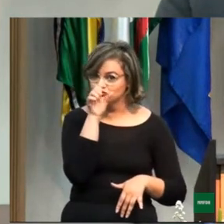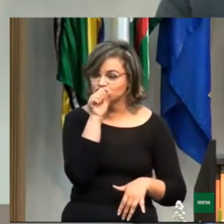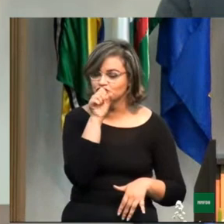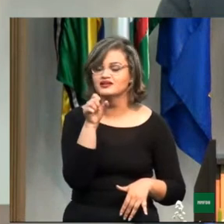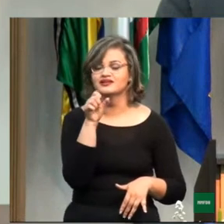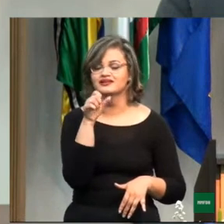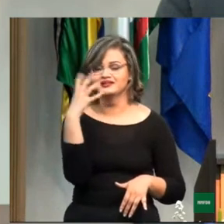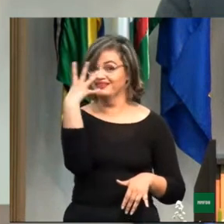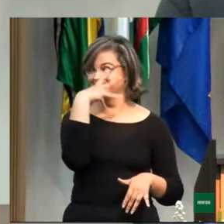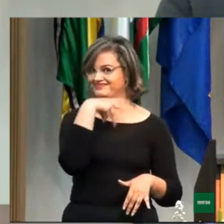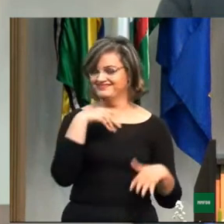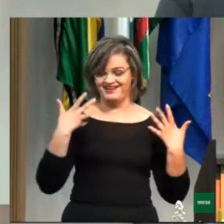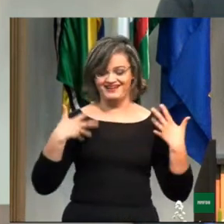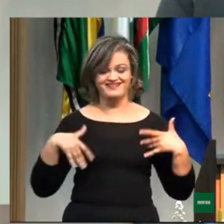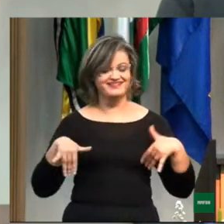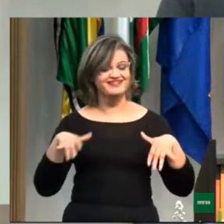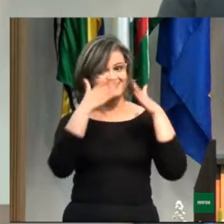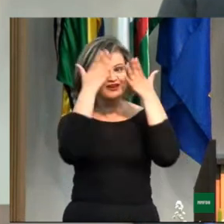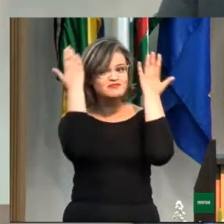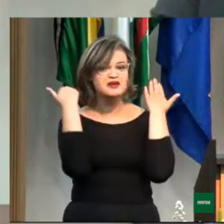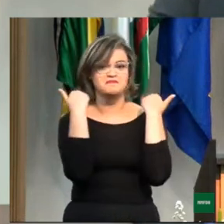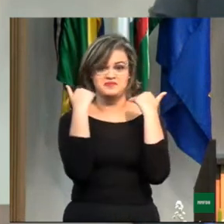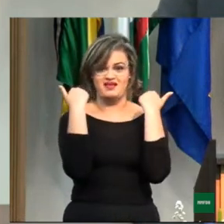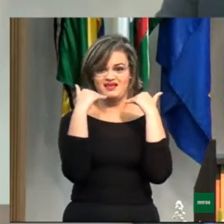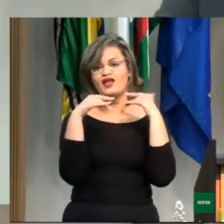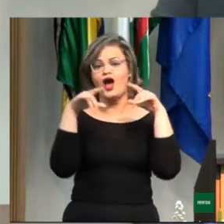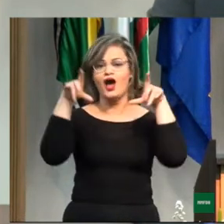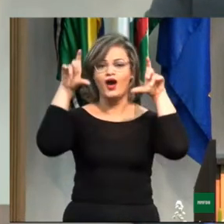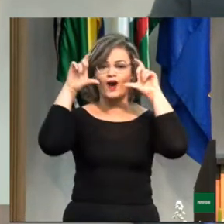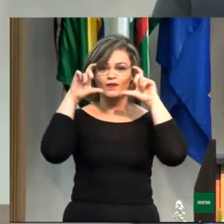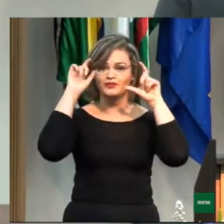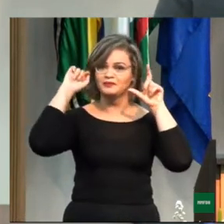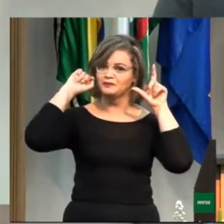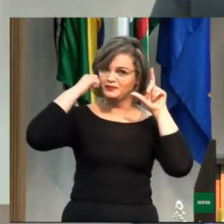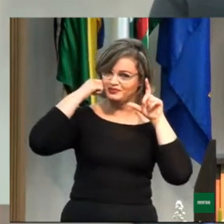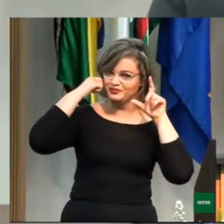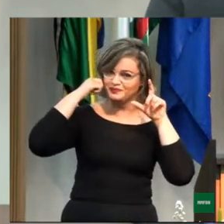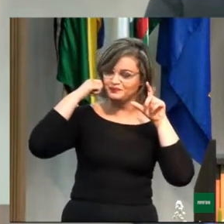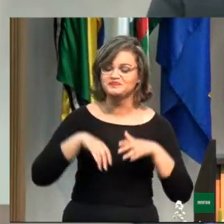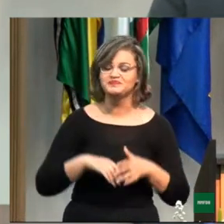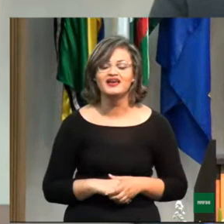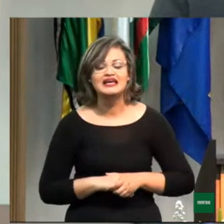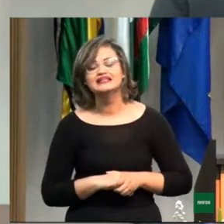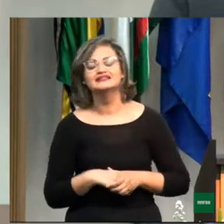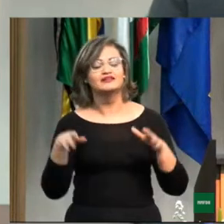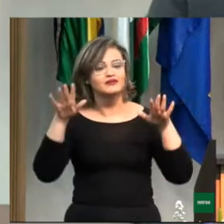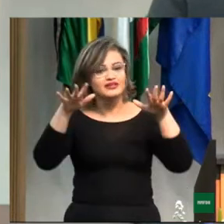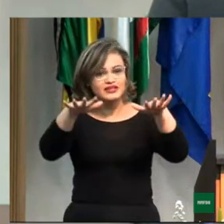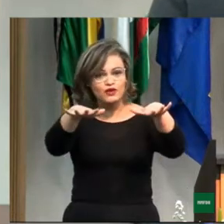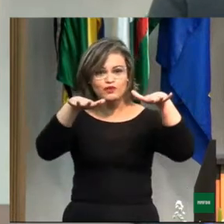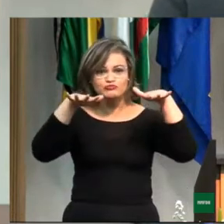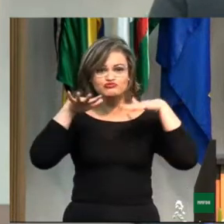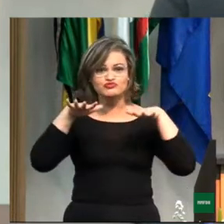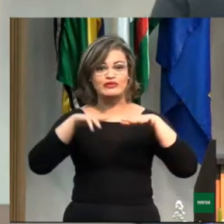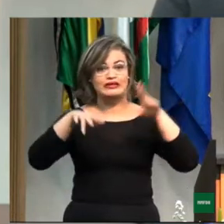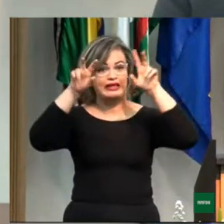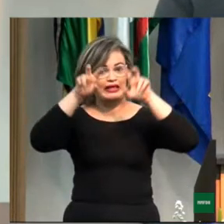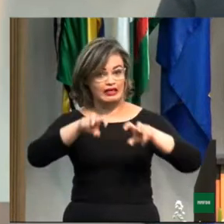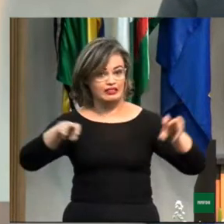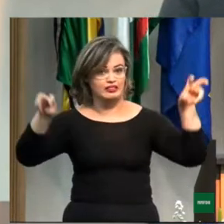cabelo preto, óculos pretos. Nós estamos num auditório que as cadeiras são